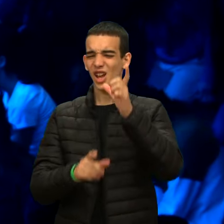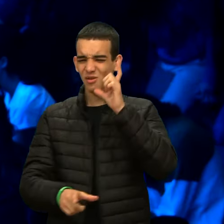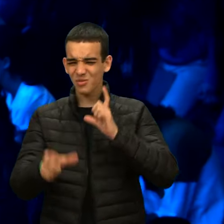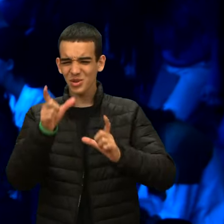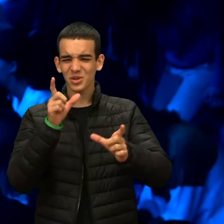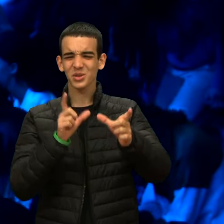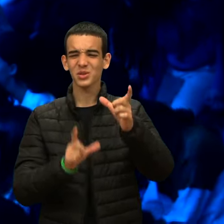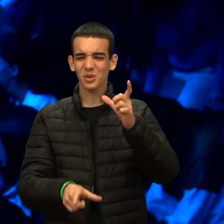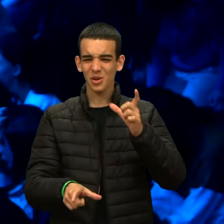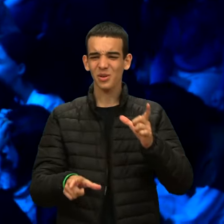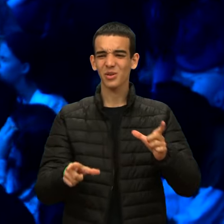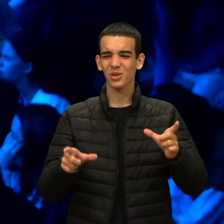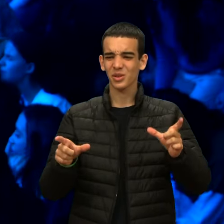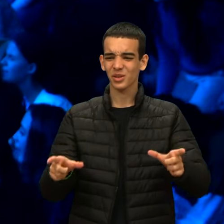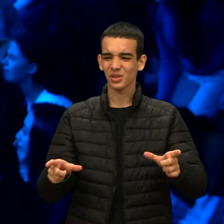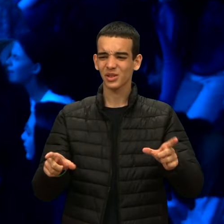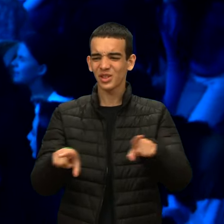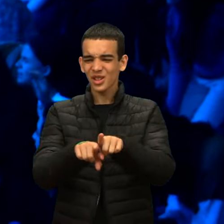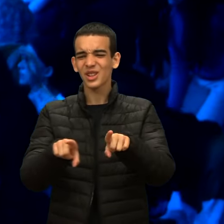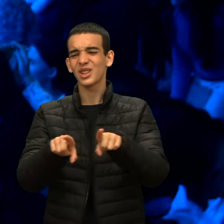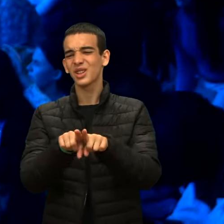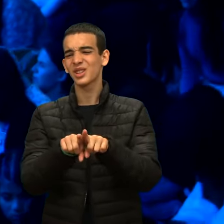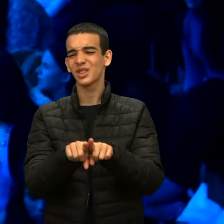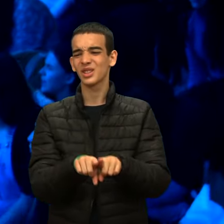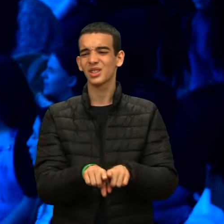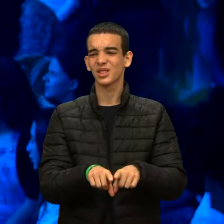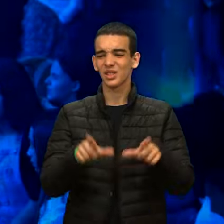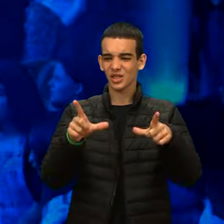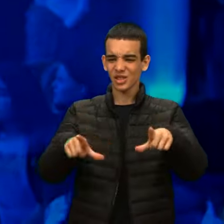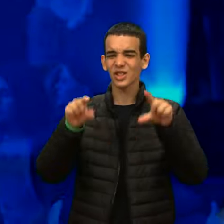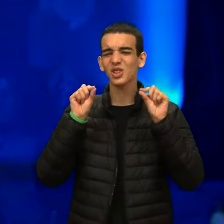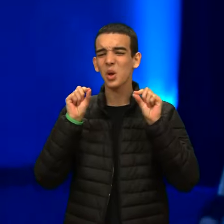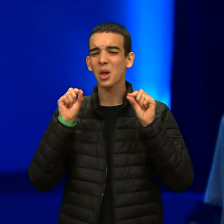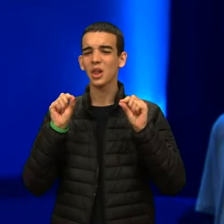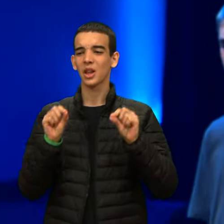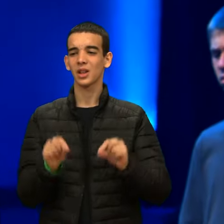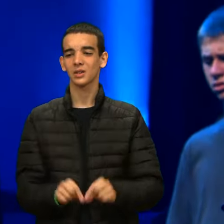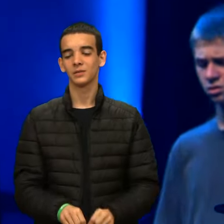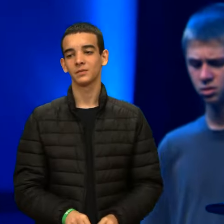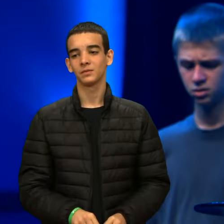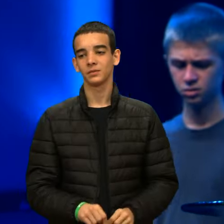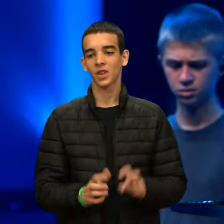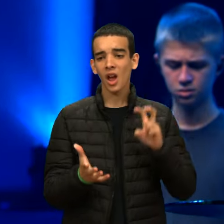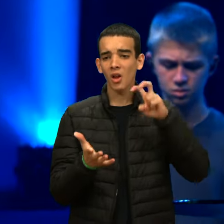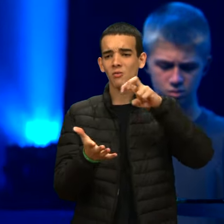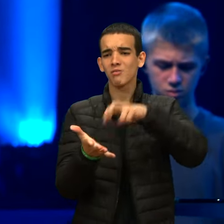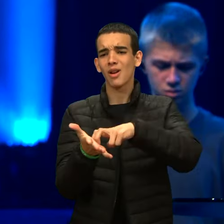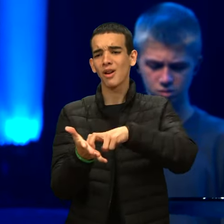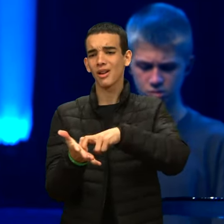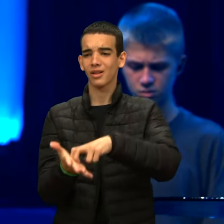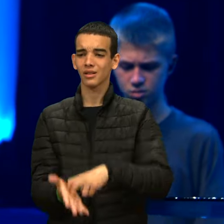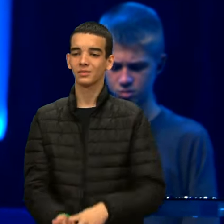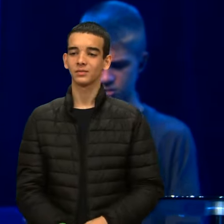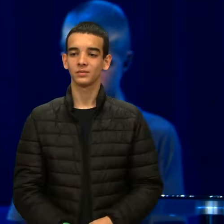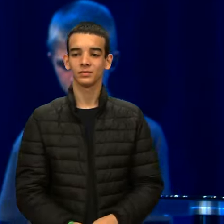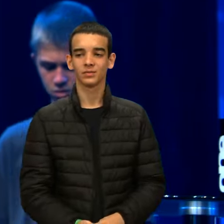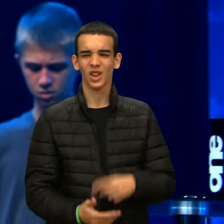Deus, se colocar de joelhos hoje e falar: Deus, eu quero responder ao Seu amor com